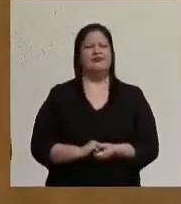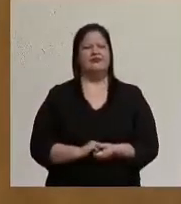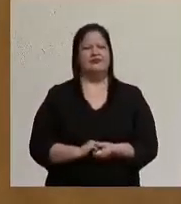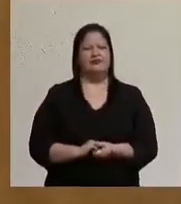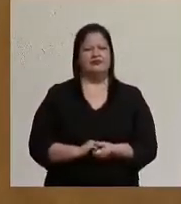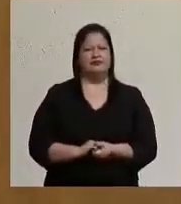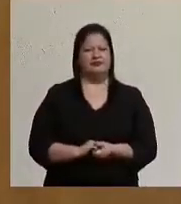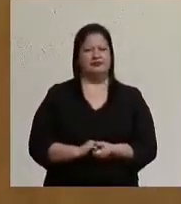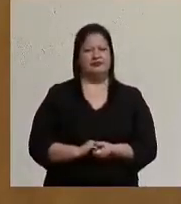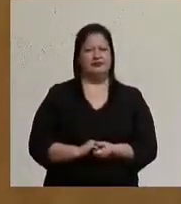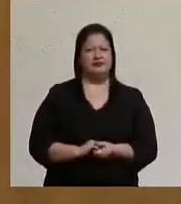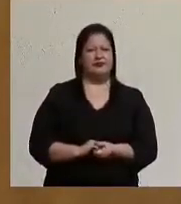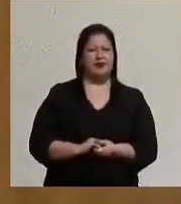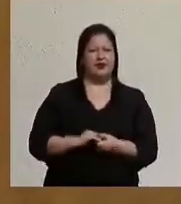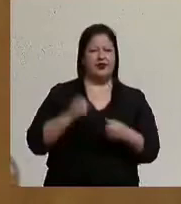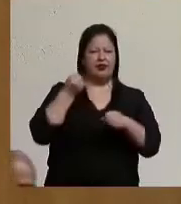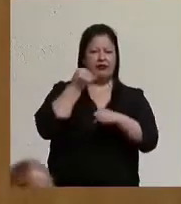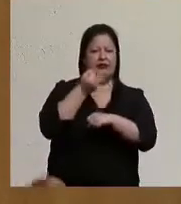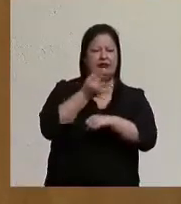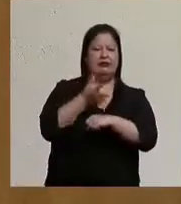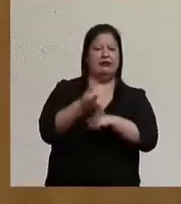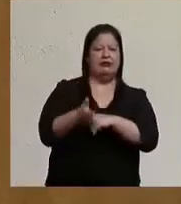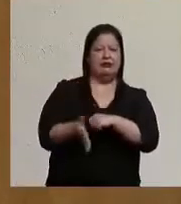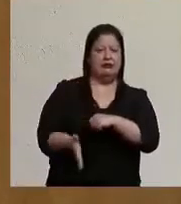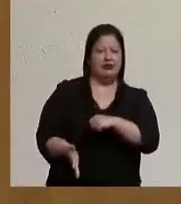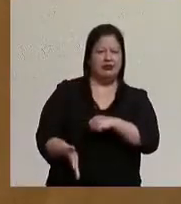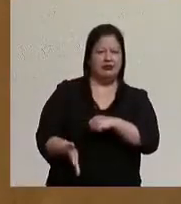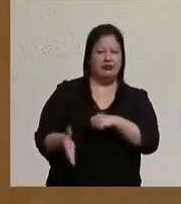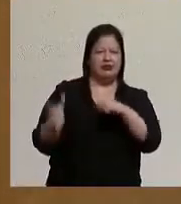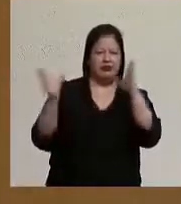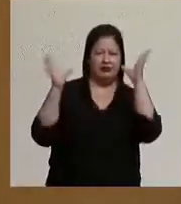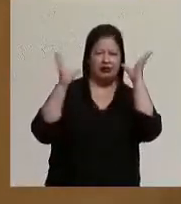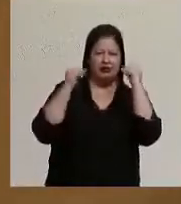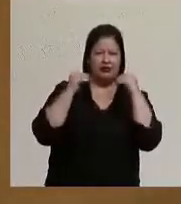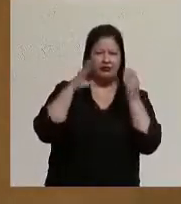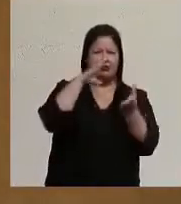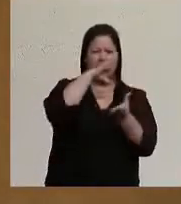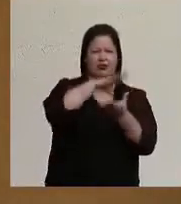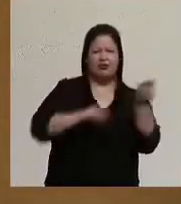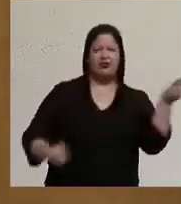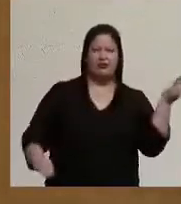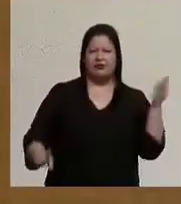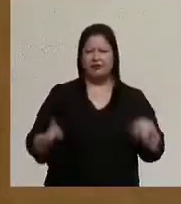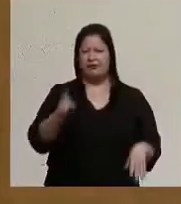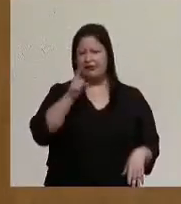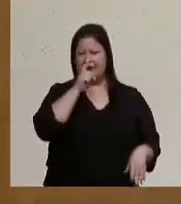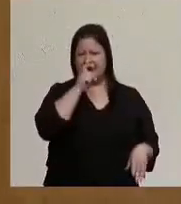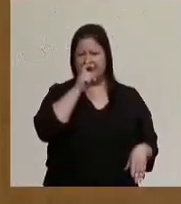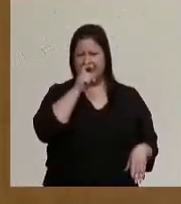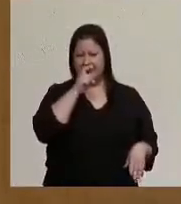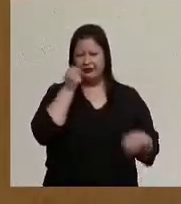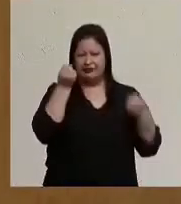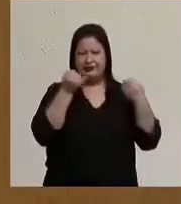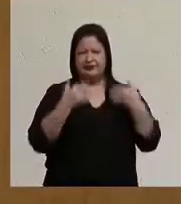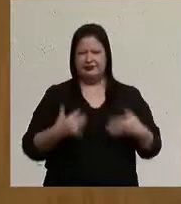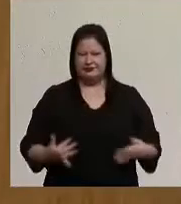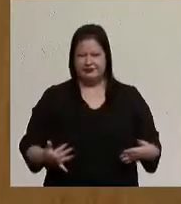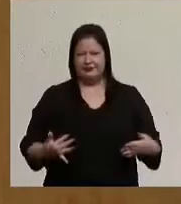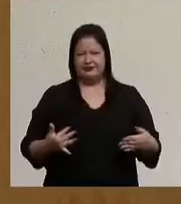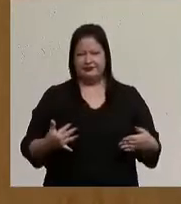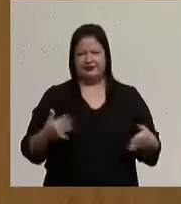mas é na calada da noite é o clone do pai sempre ali né